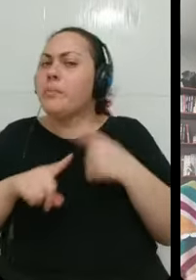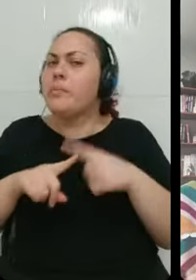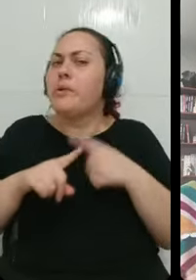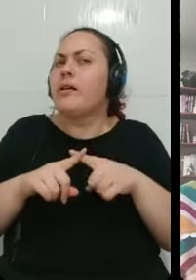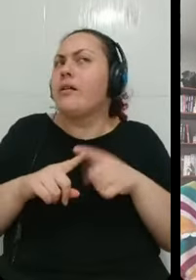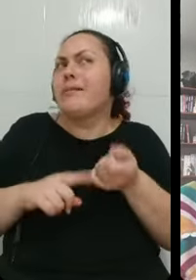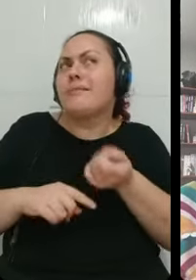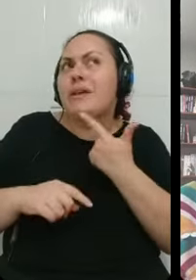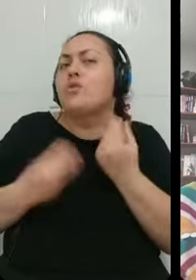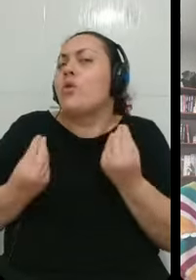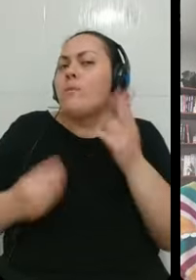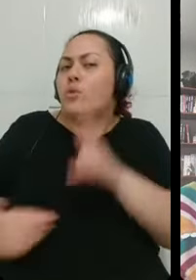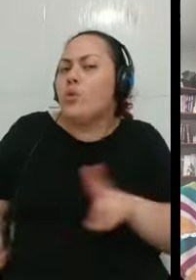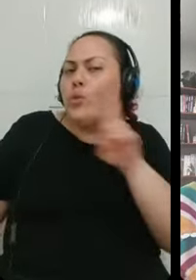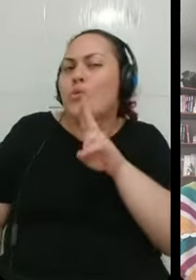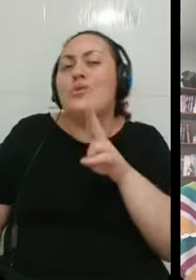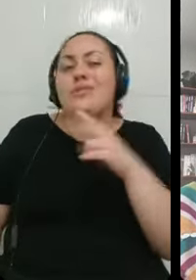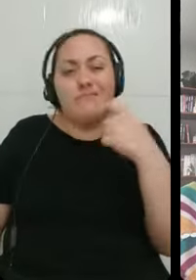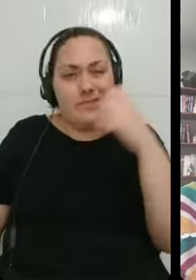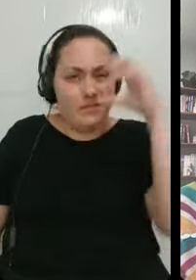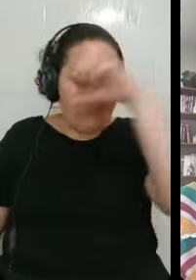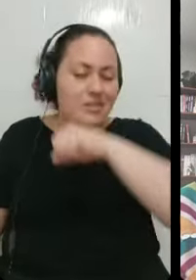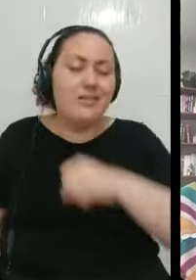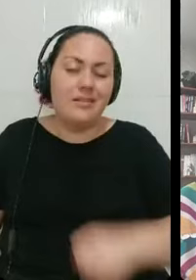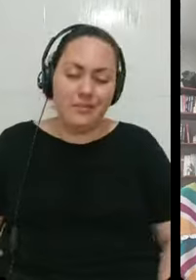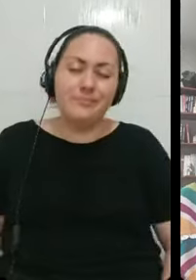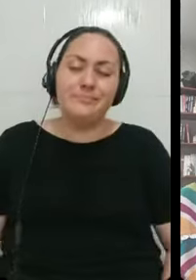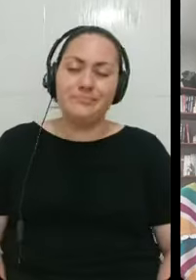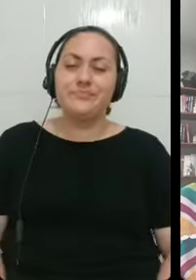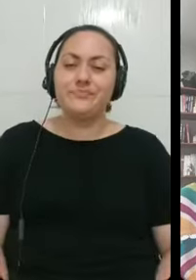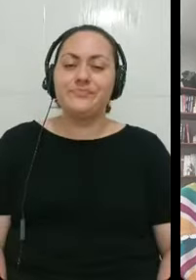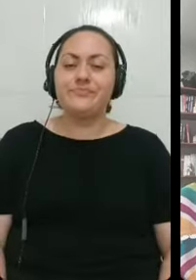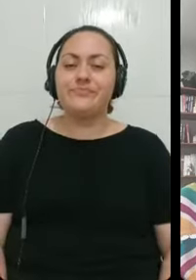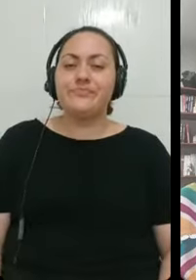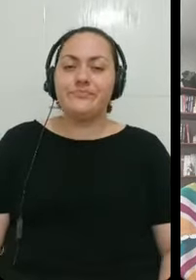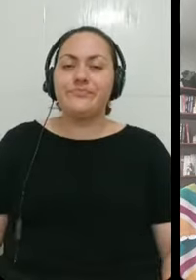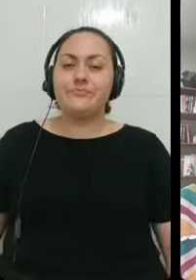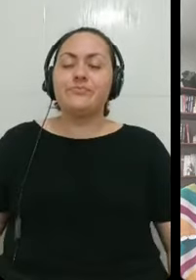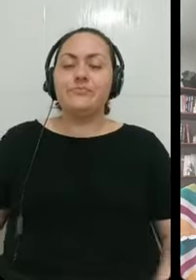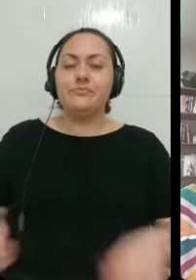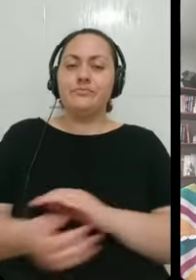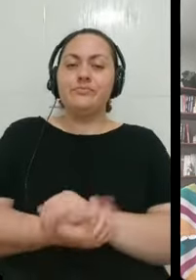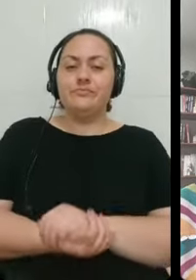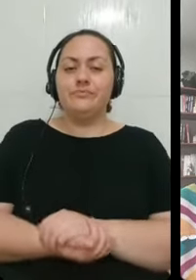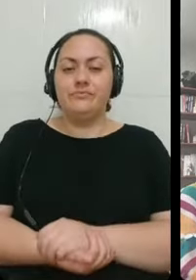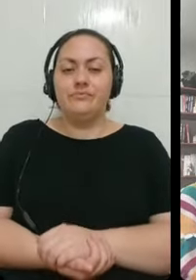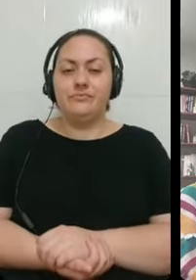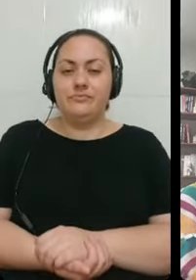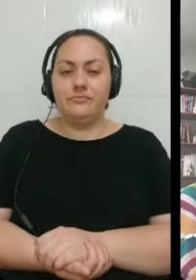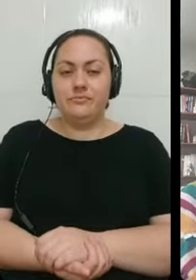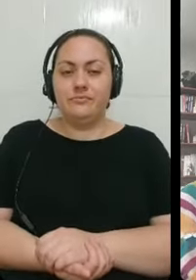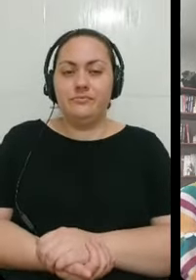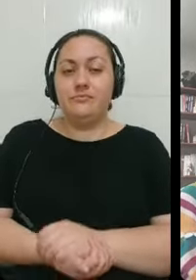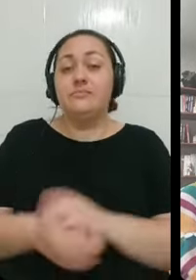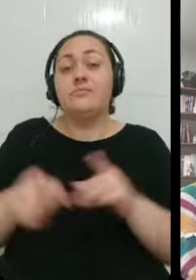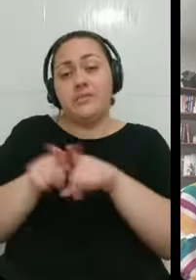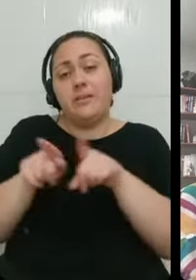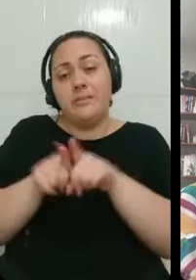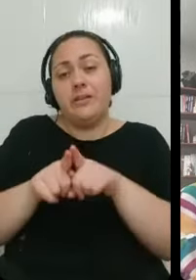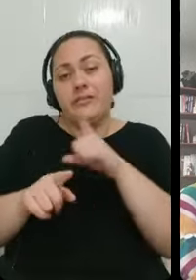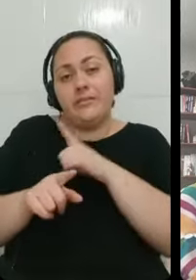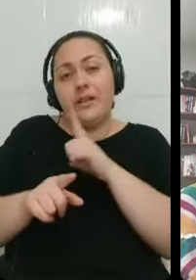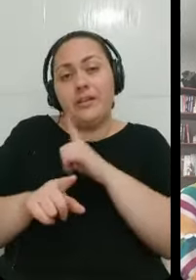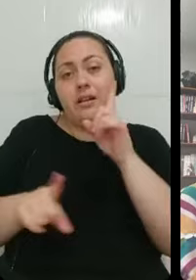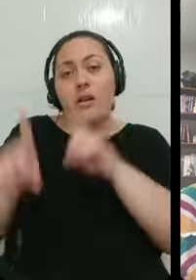forma de elas utilizarem, né, os medicamentos e fazerem opções, porque nós temos medicamentos que são isentos